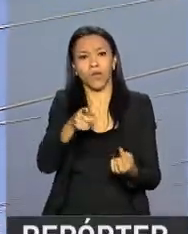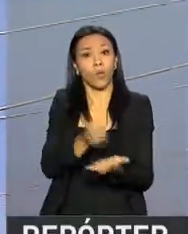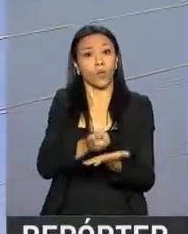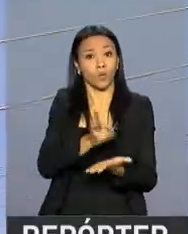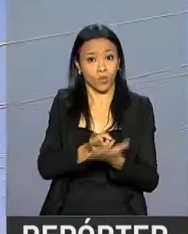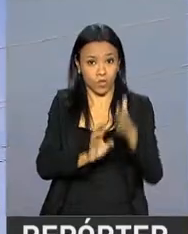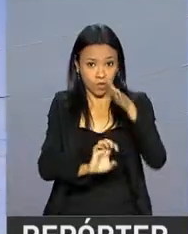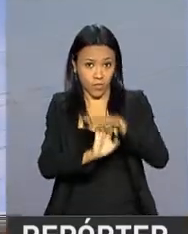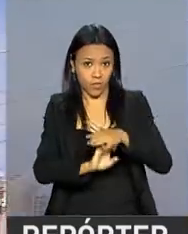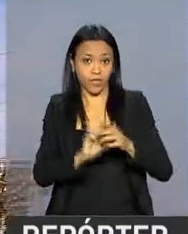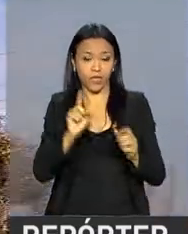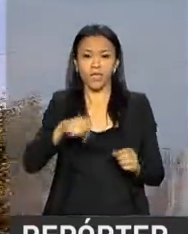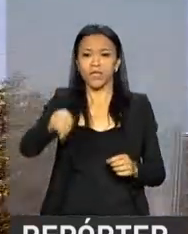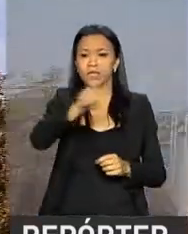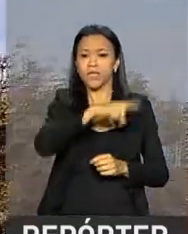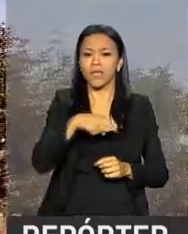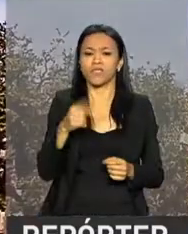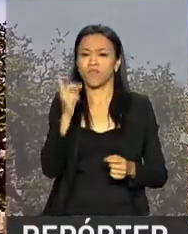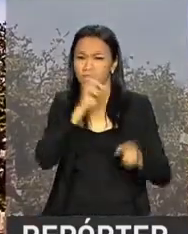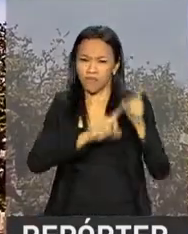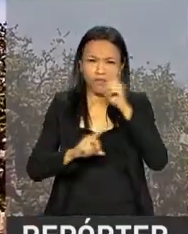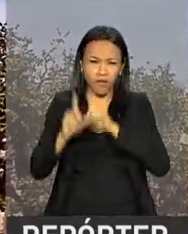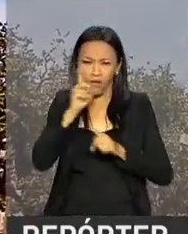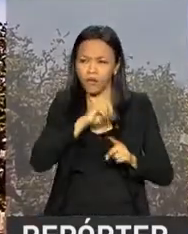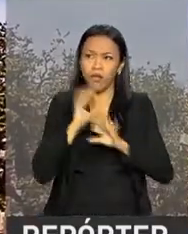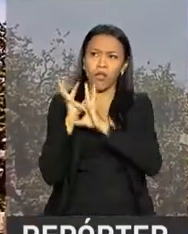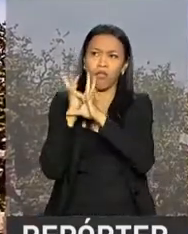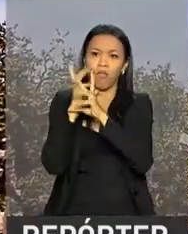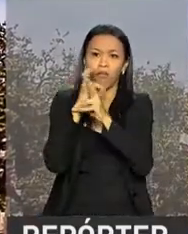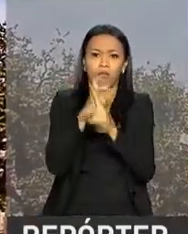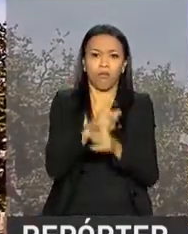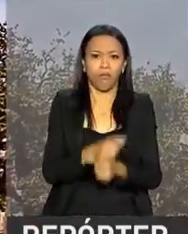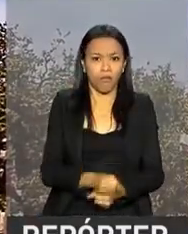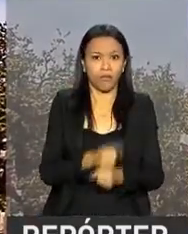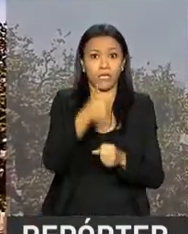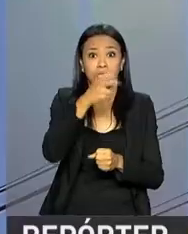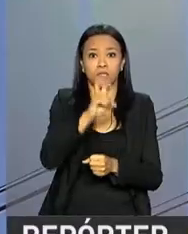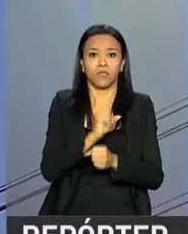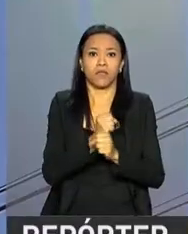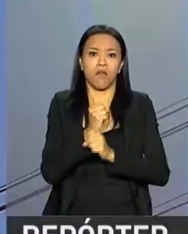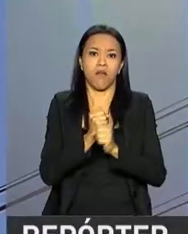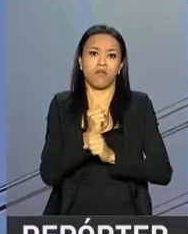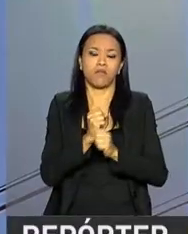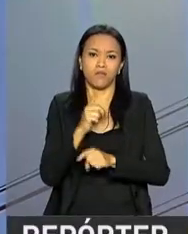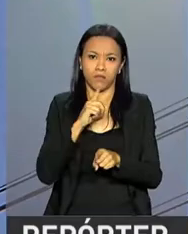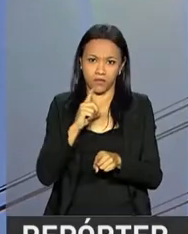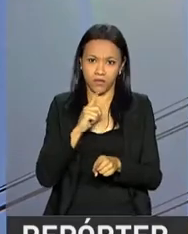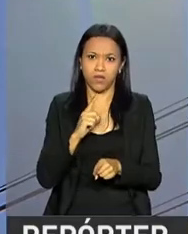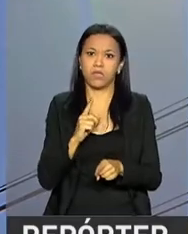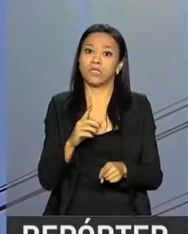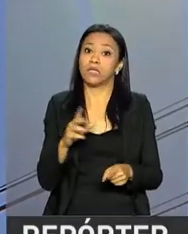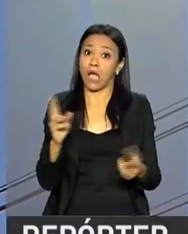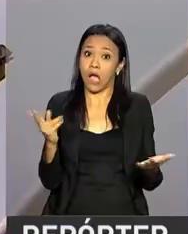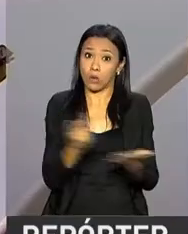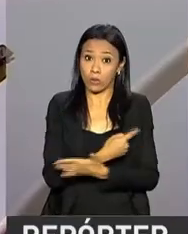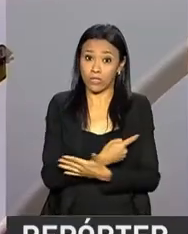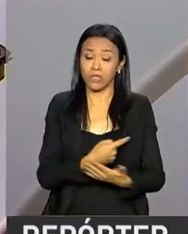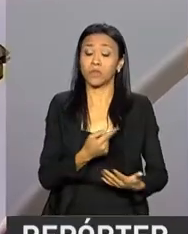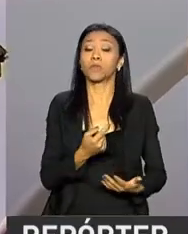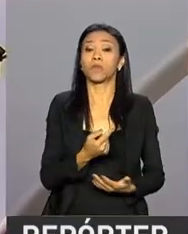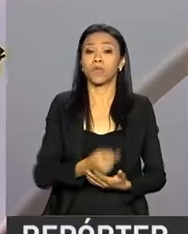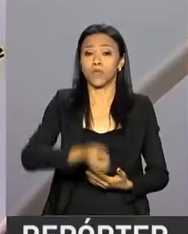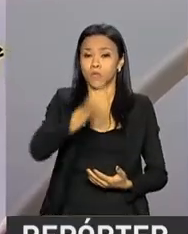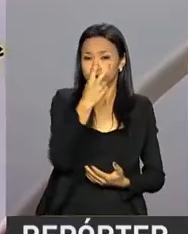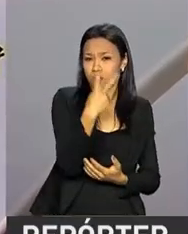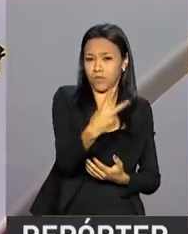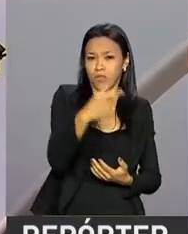estimativa é de que as ineficiências acumuladas ao longo dos últimos 15 anos tenham provocado o impacto da ordem de